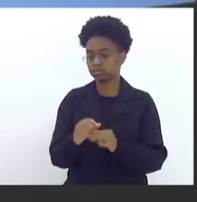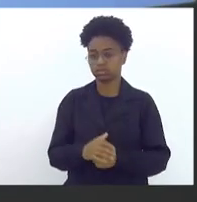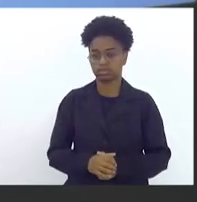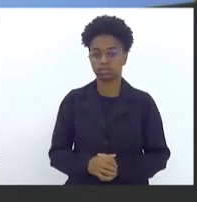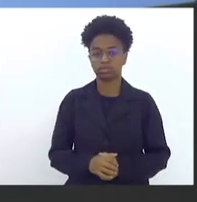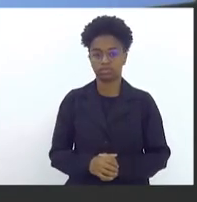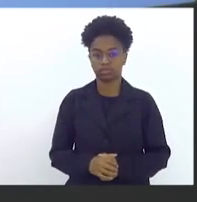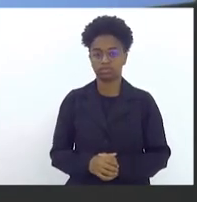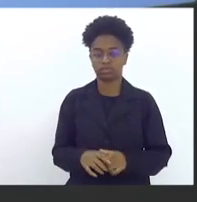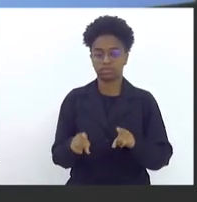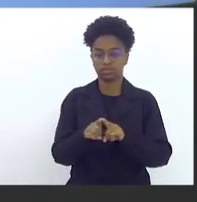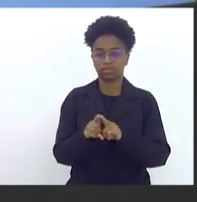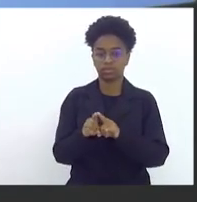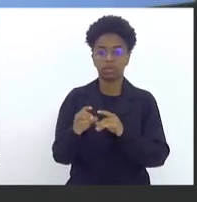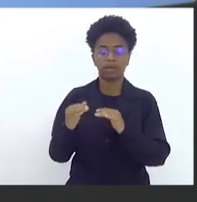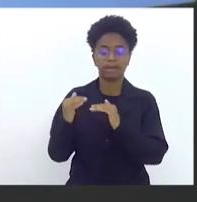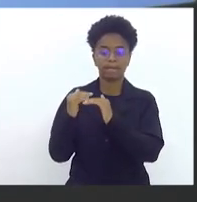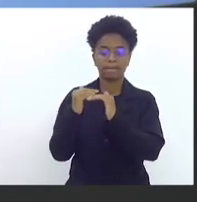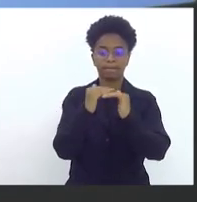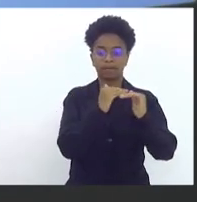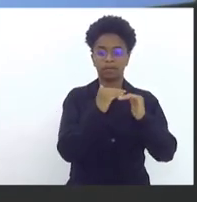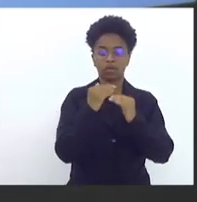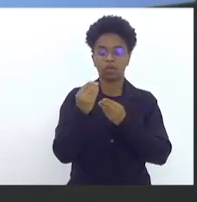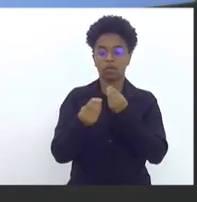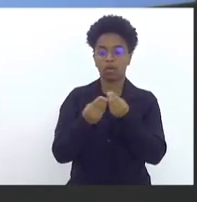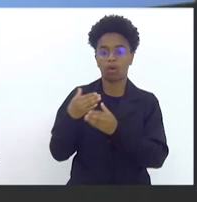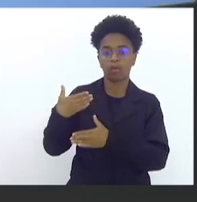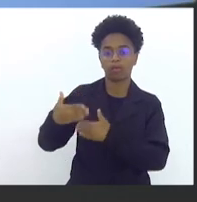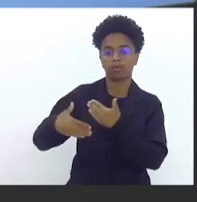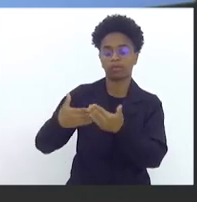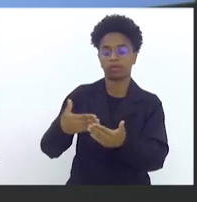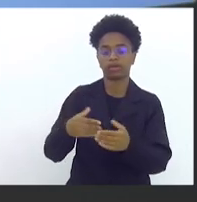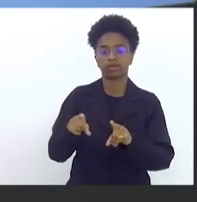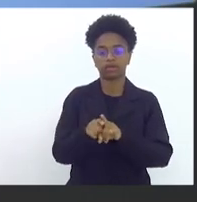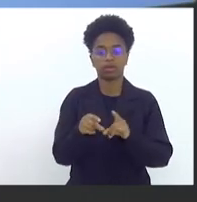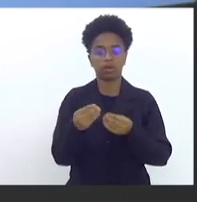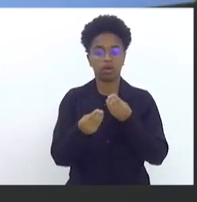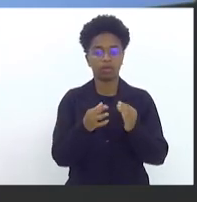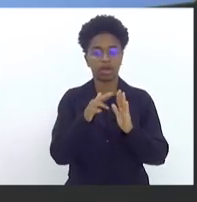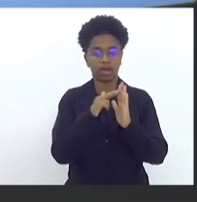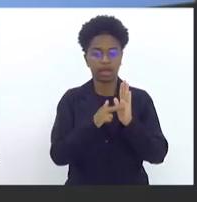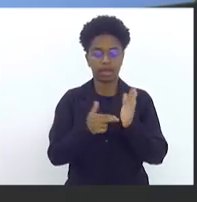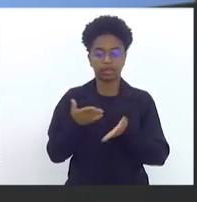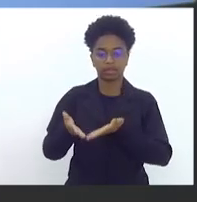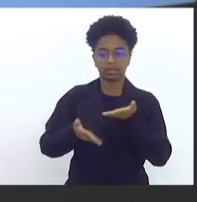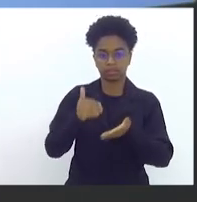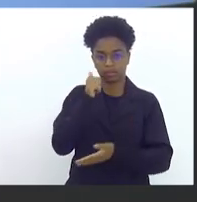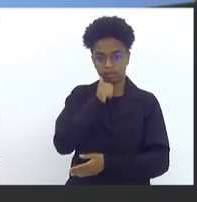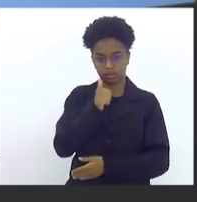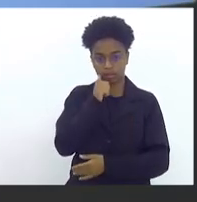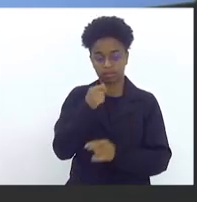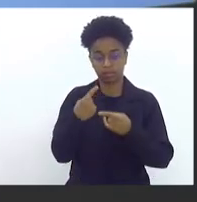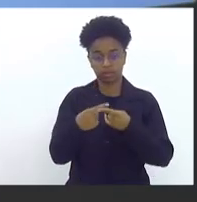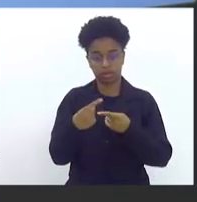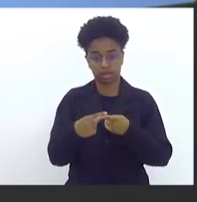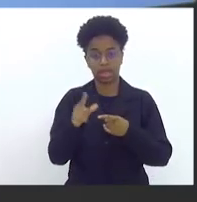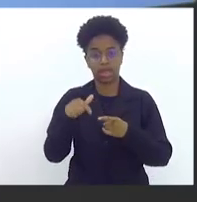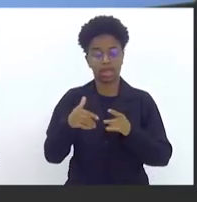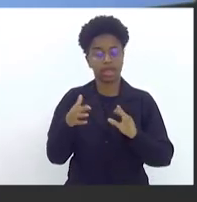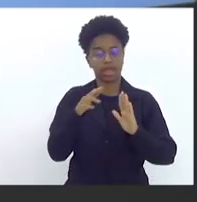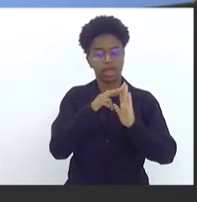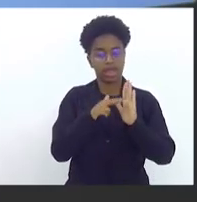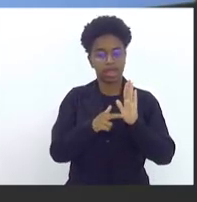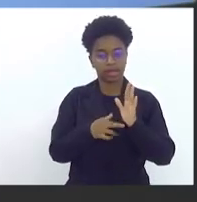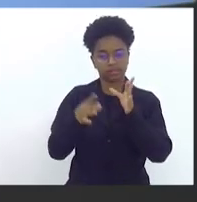padronização do procedimento né o protocolo de atendimento dessas mulheres que é um protocolo é um muito